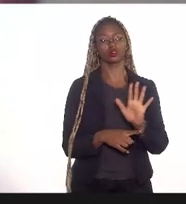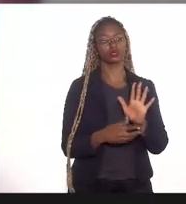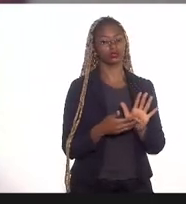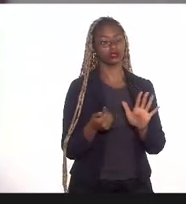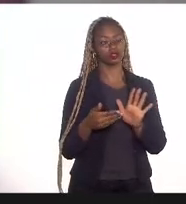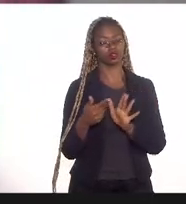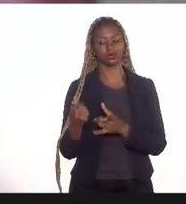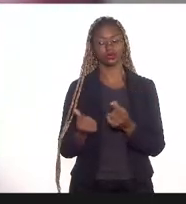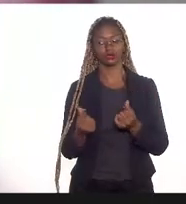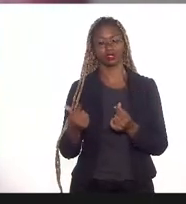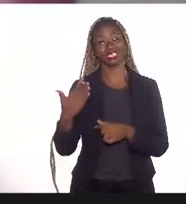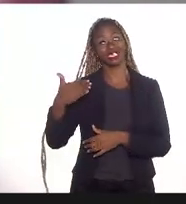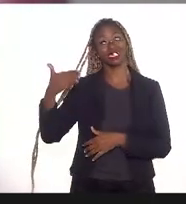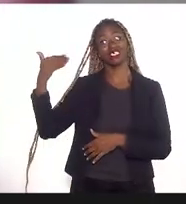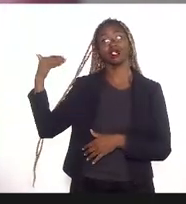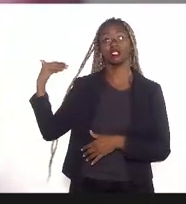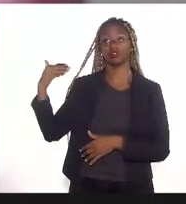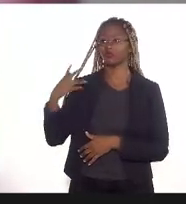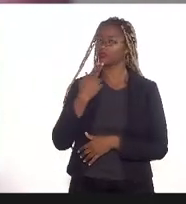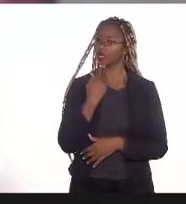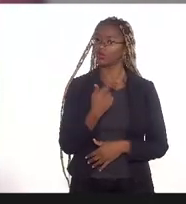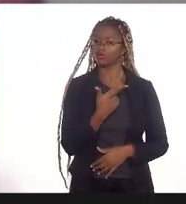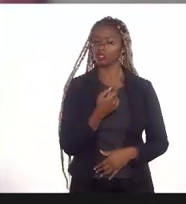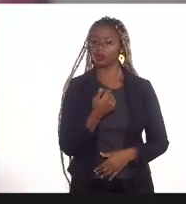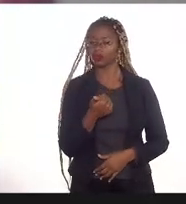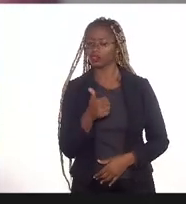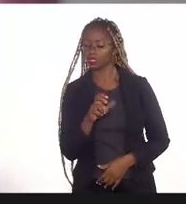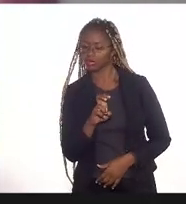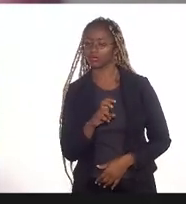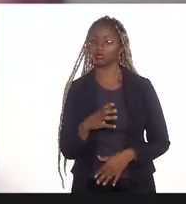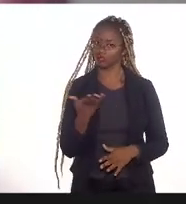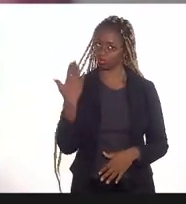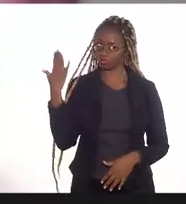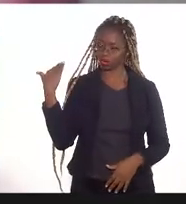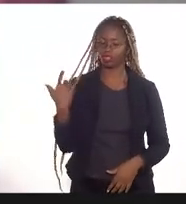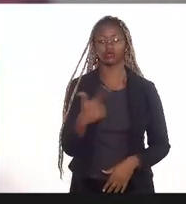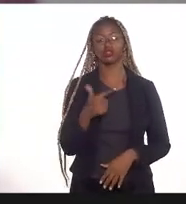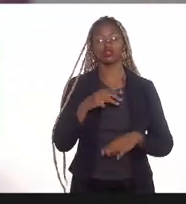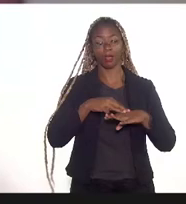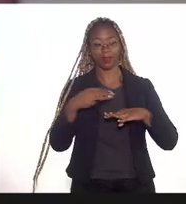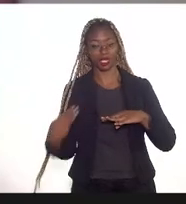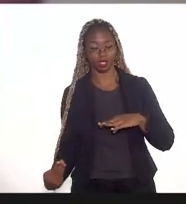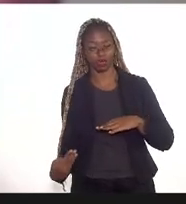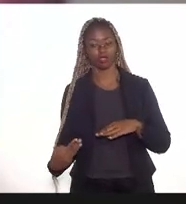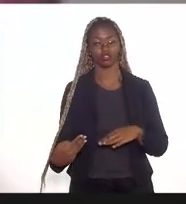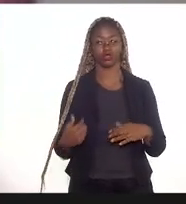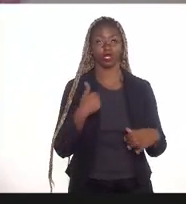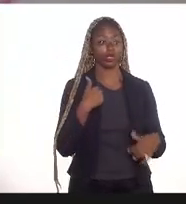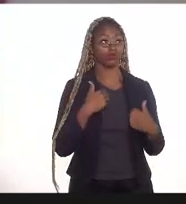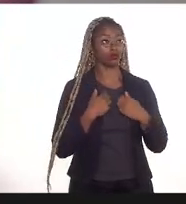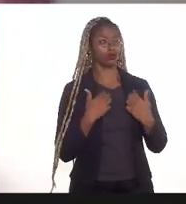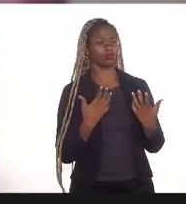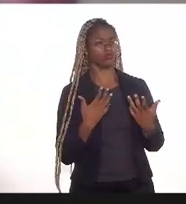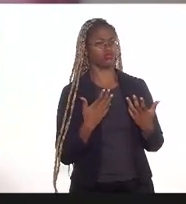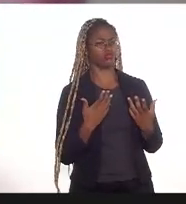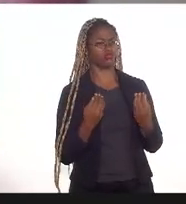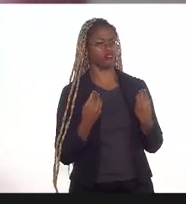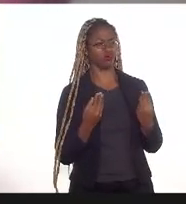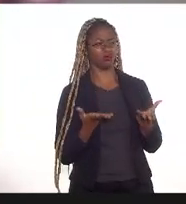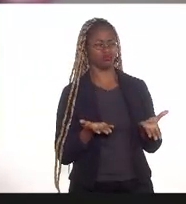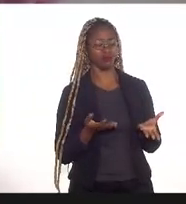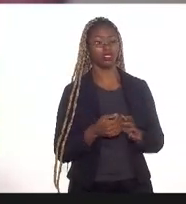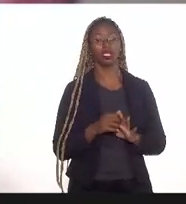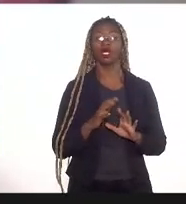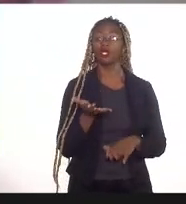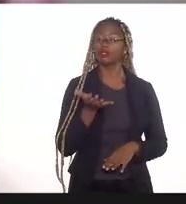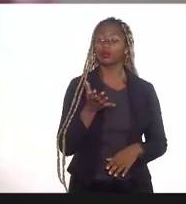ele me respondeu à época, estou me referindo ao ano 2015, que o Estado não tinha uma metodologia, isso me deixou surpreso. Eu queria pegar esse ponto,